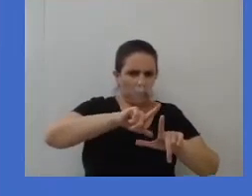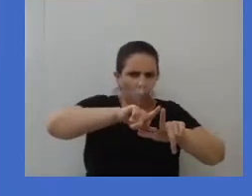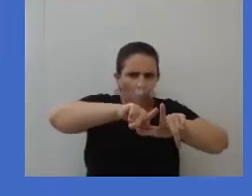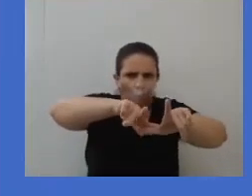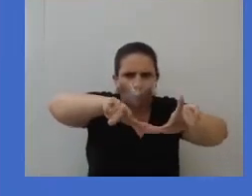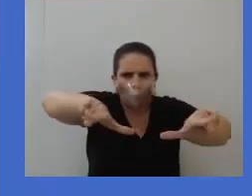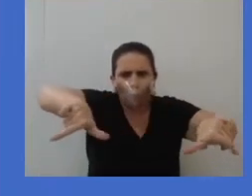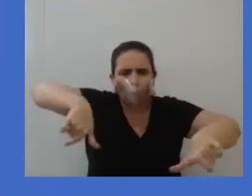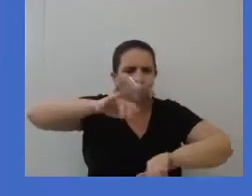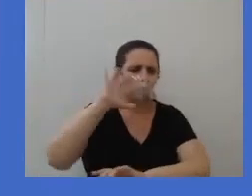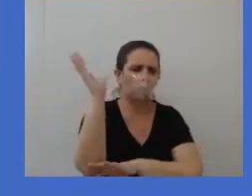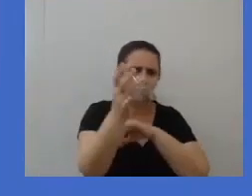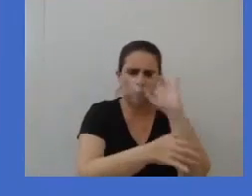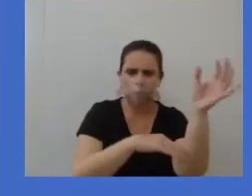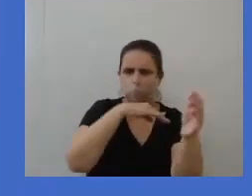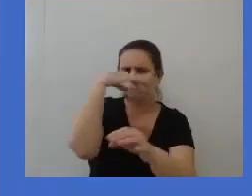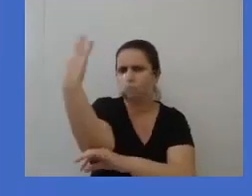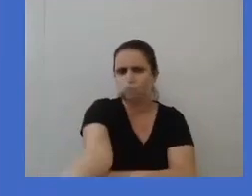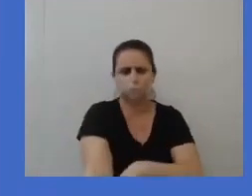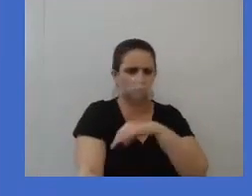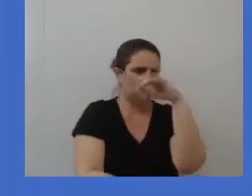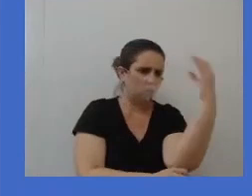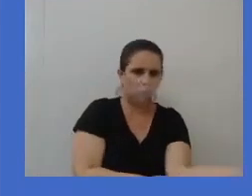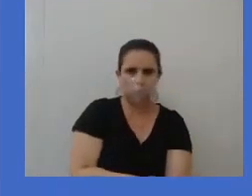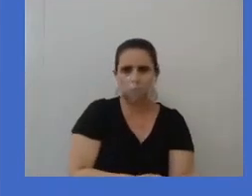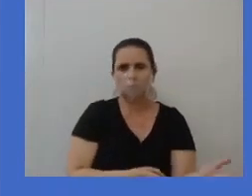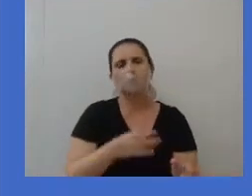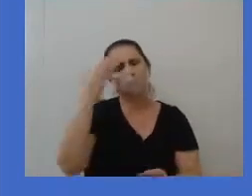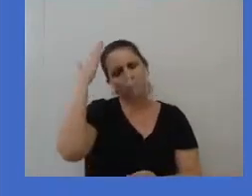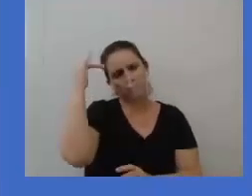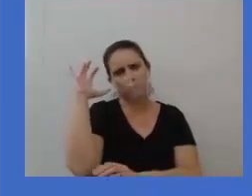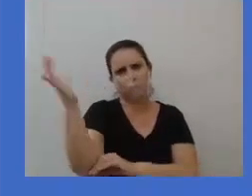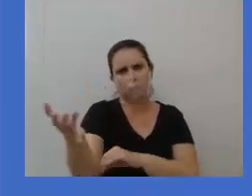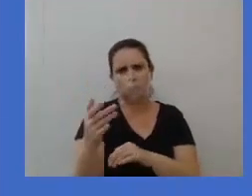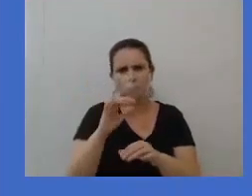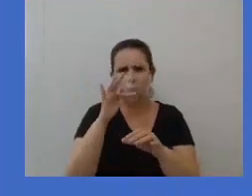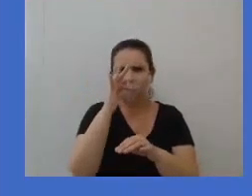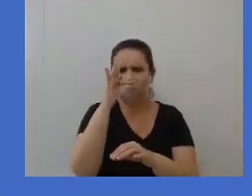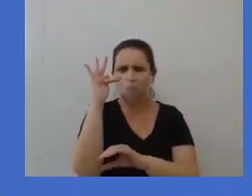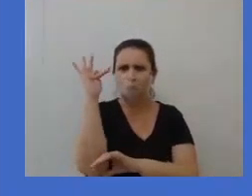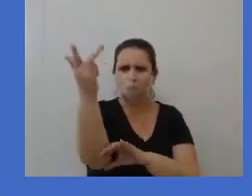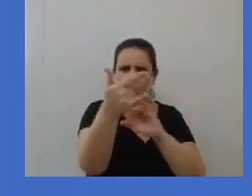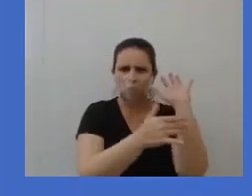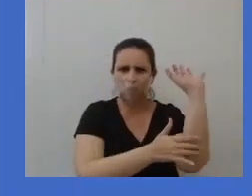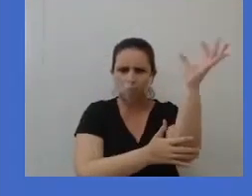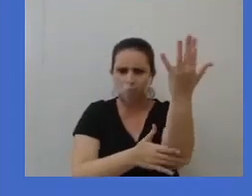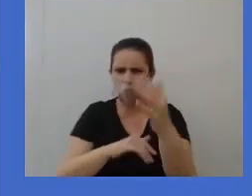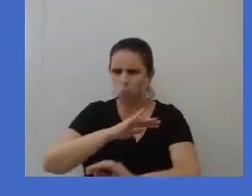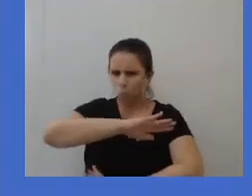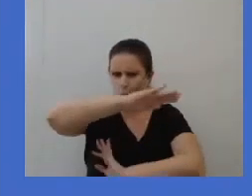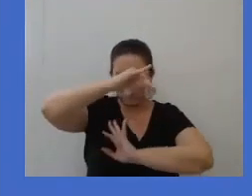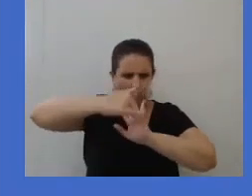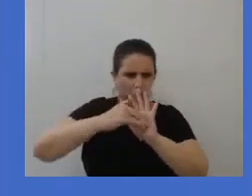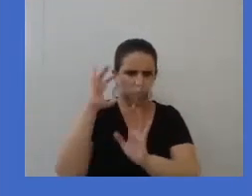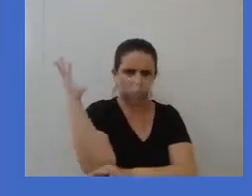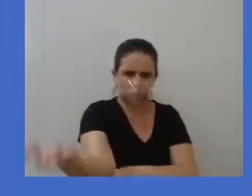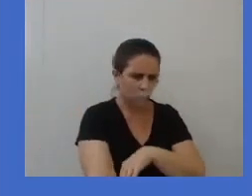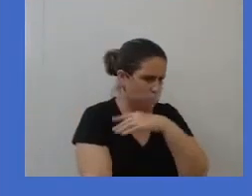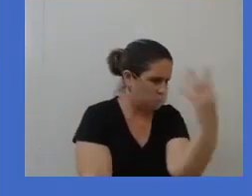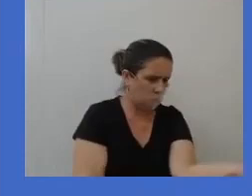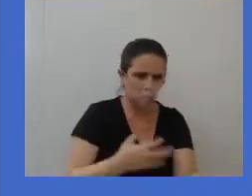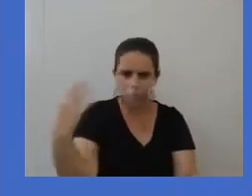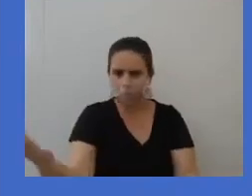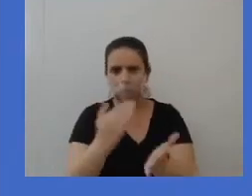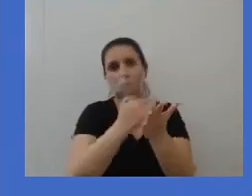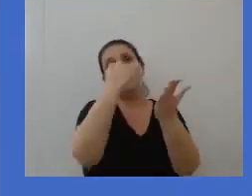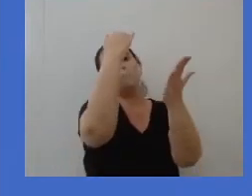completamente desmatada, a gente sabe que as florestas são desmatadas, mas uma floresta ser totalmente desmatada é